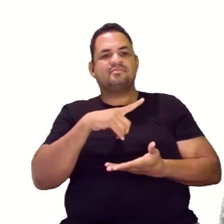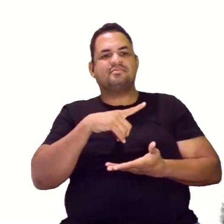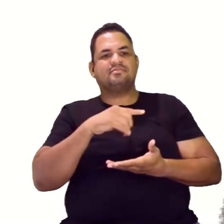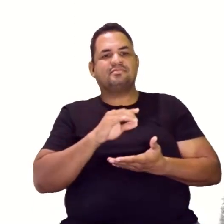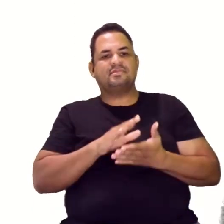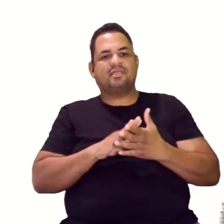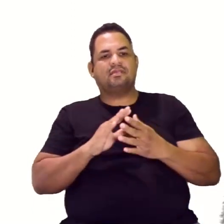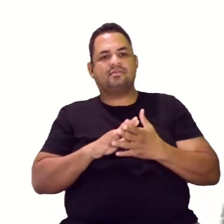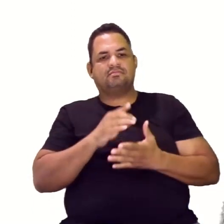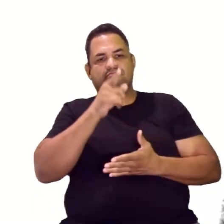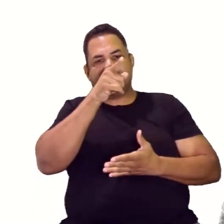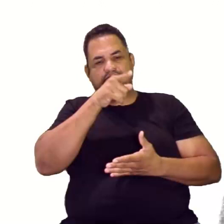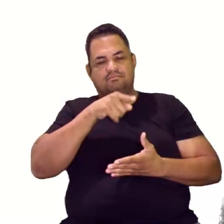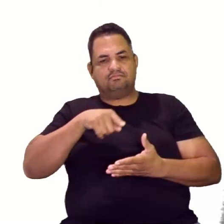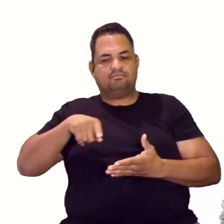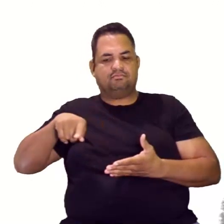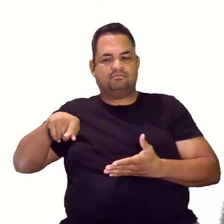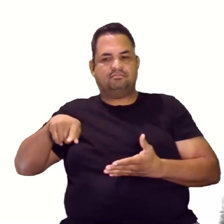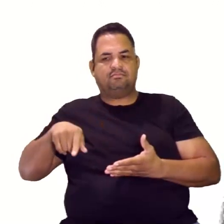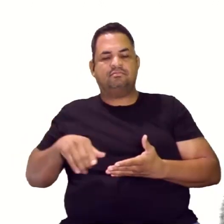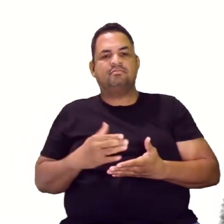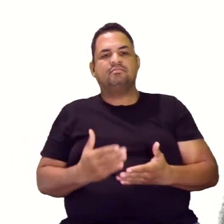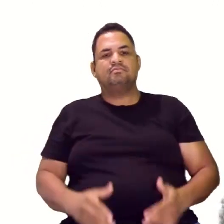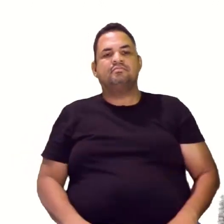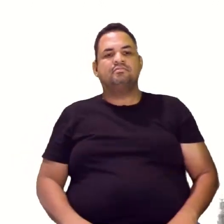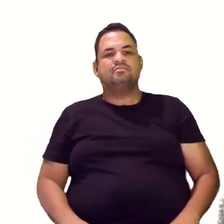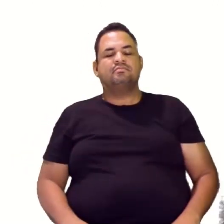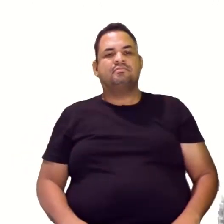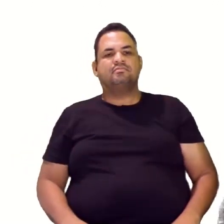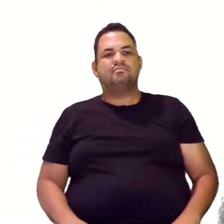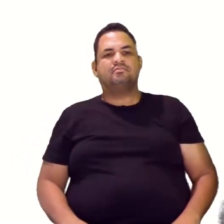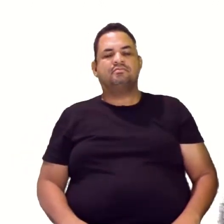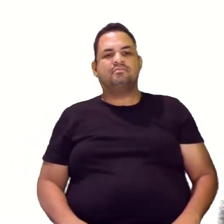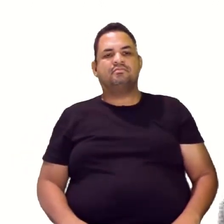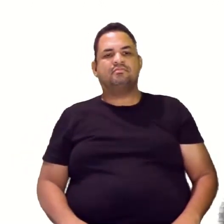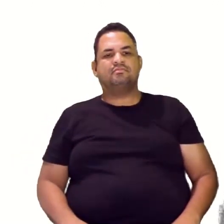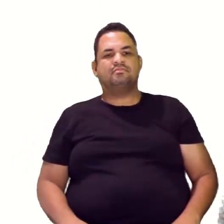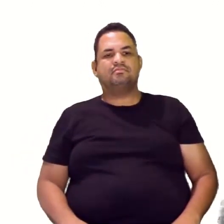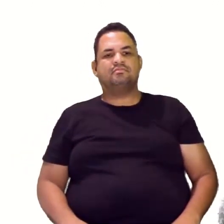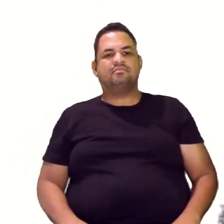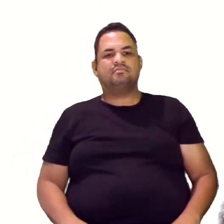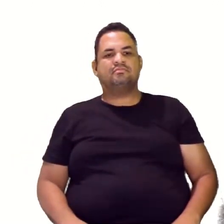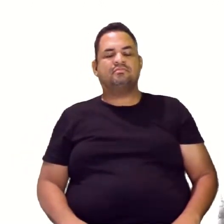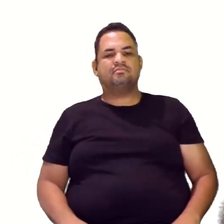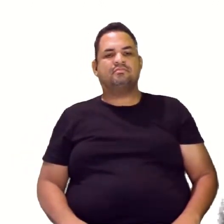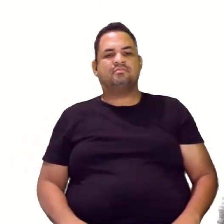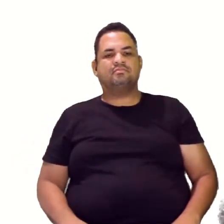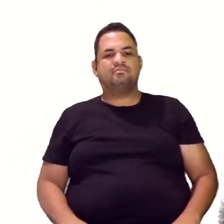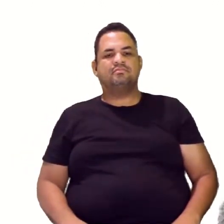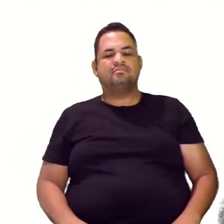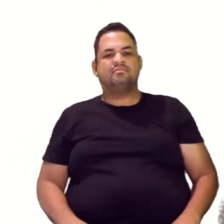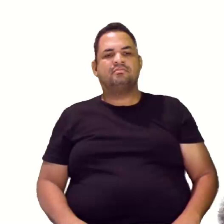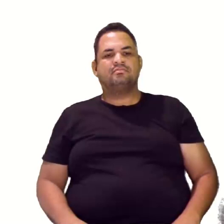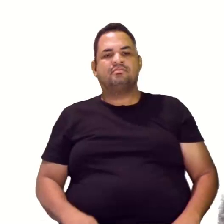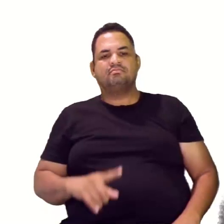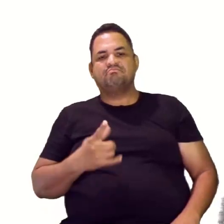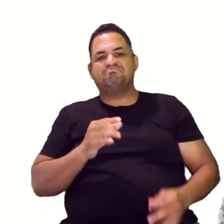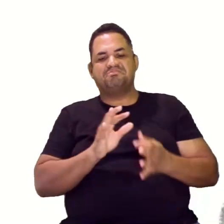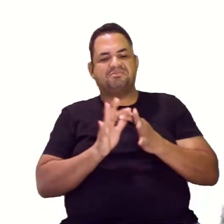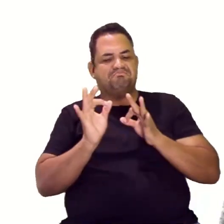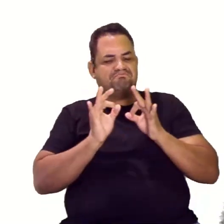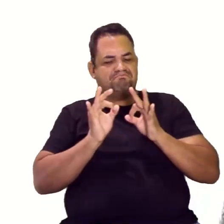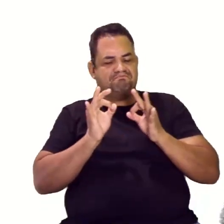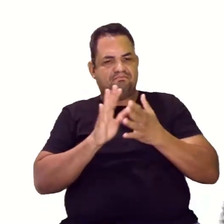Na nossa torre Eiffel aqui, ó. Isso. Né? Ele vai vir assim. Beleza. Bonitão. É, a gente aqui não tem instrumentos de